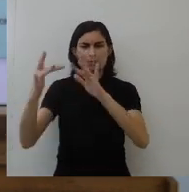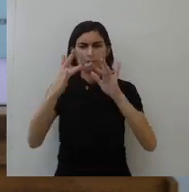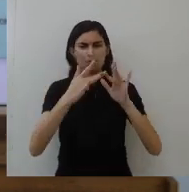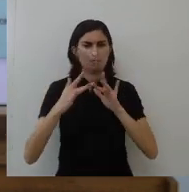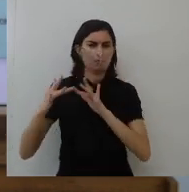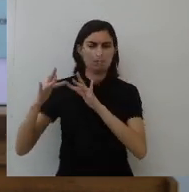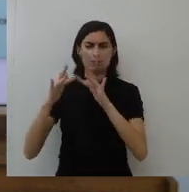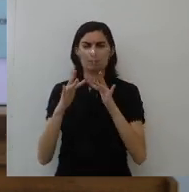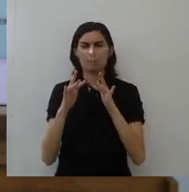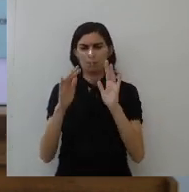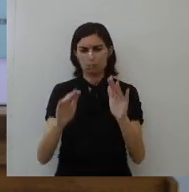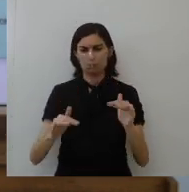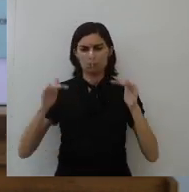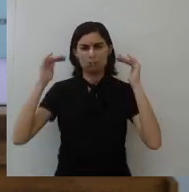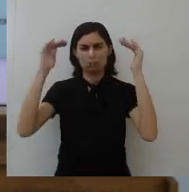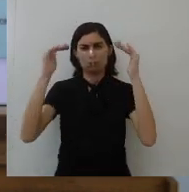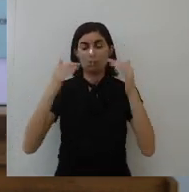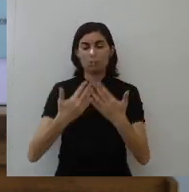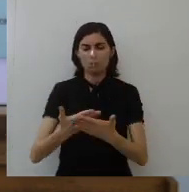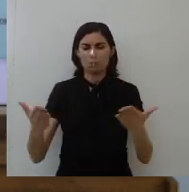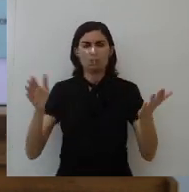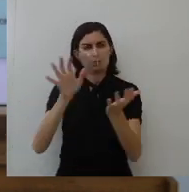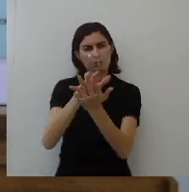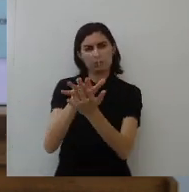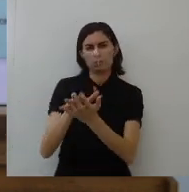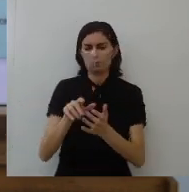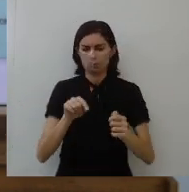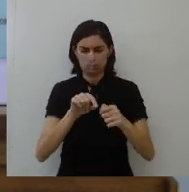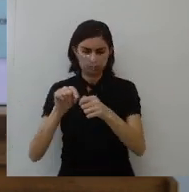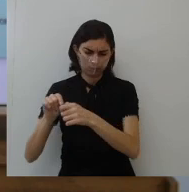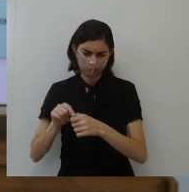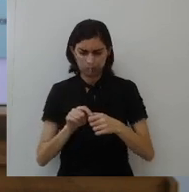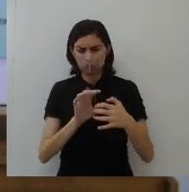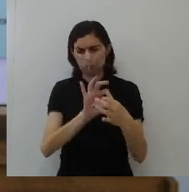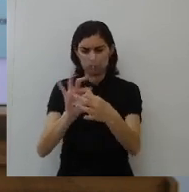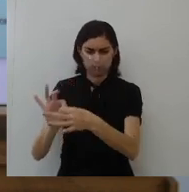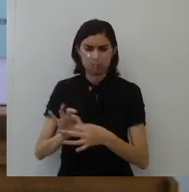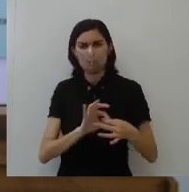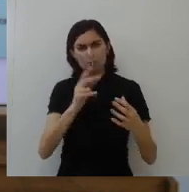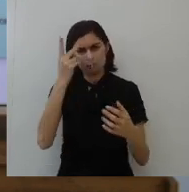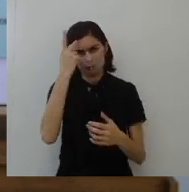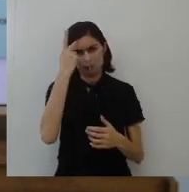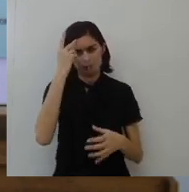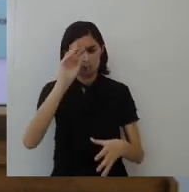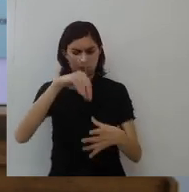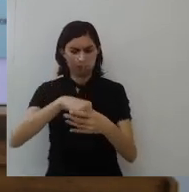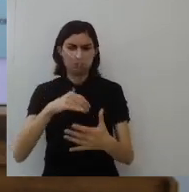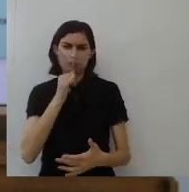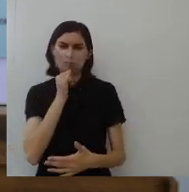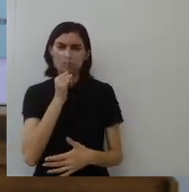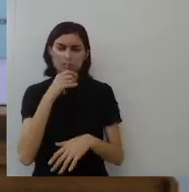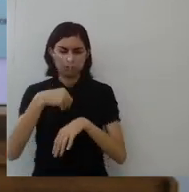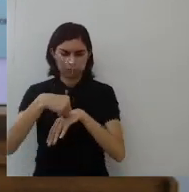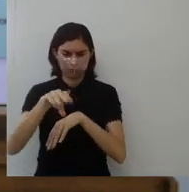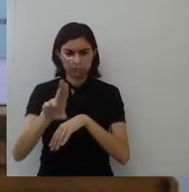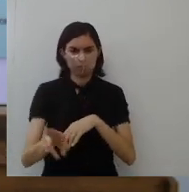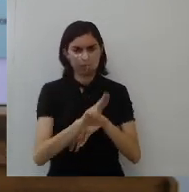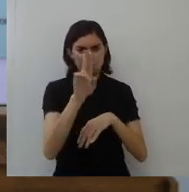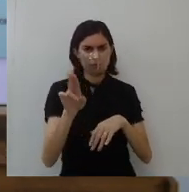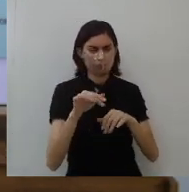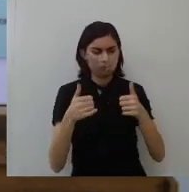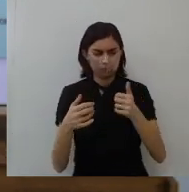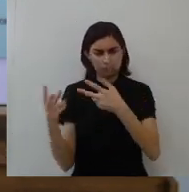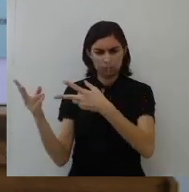com a cidade superior, e aí Recife fazia essa conexão com São Paulo, dentro desse exemplo que eu estou usando. Né?